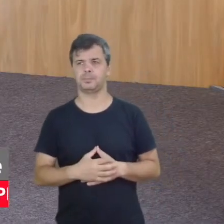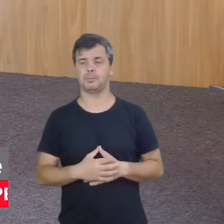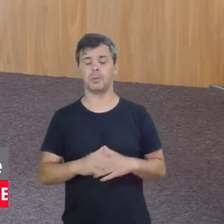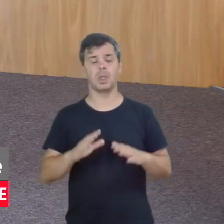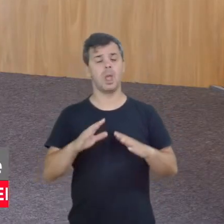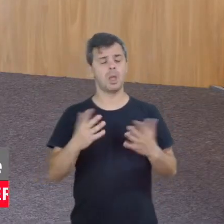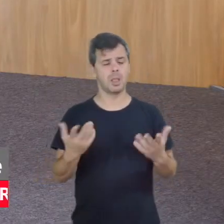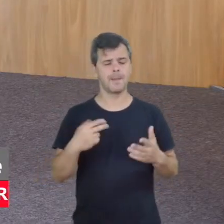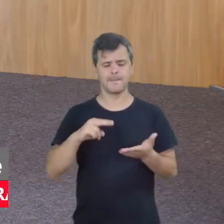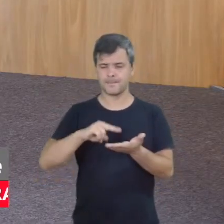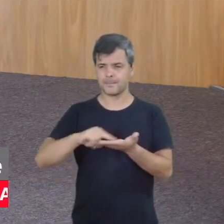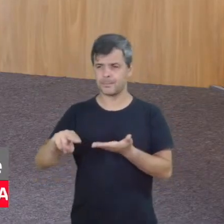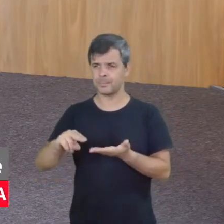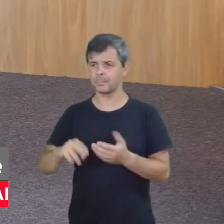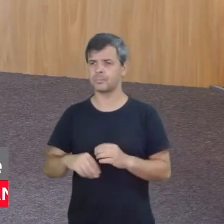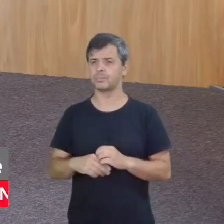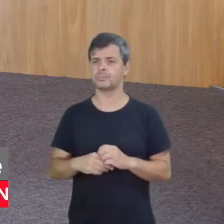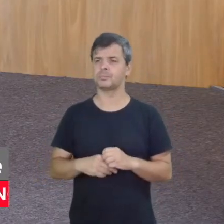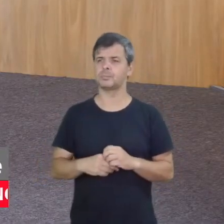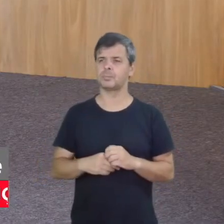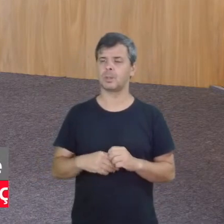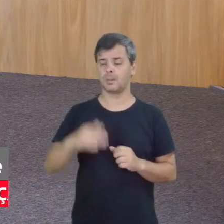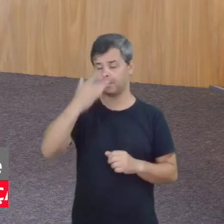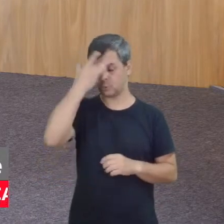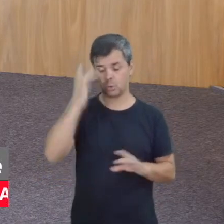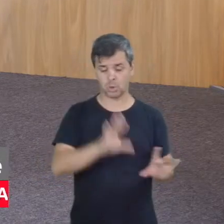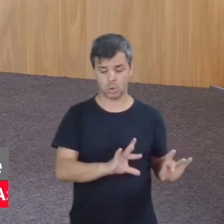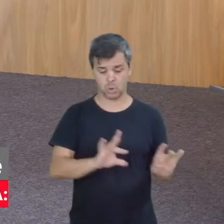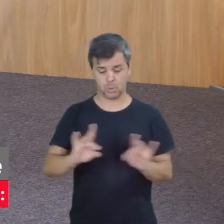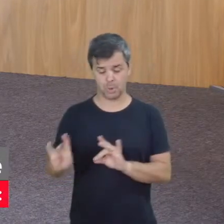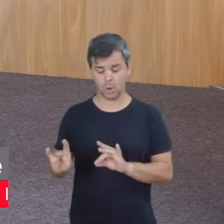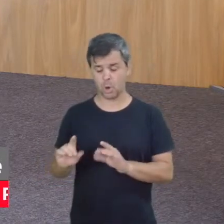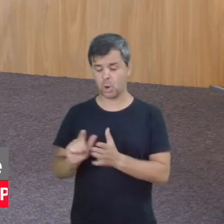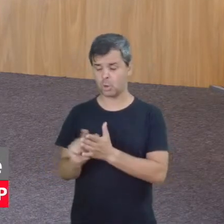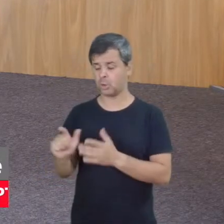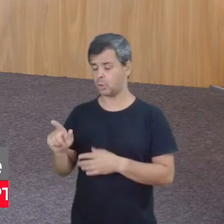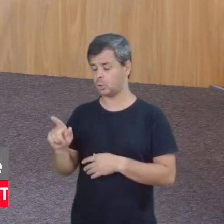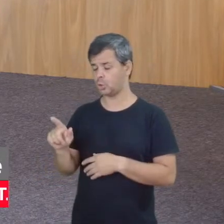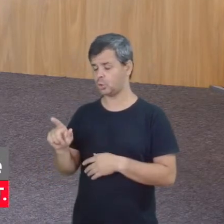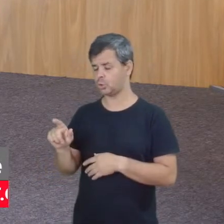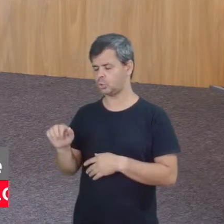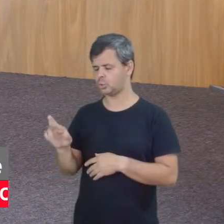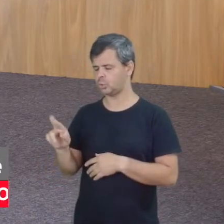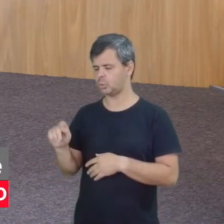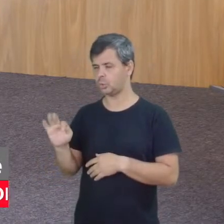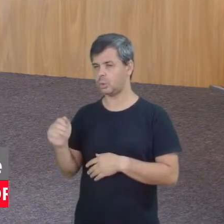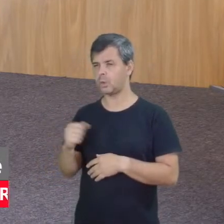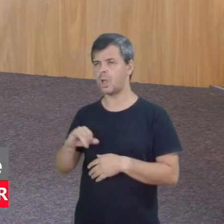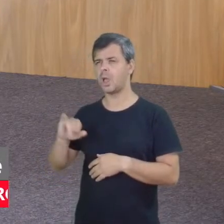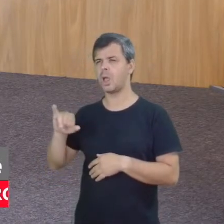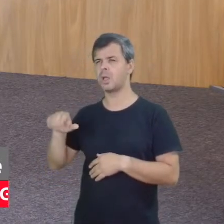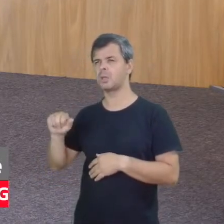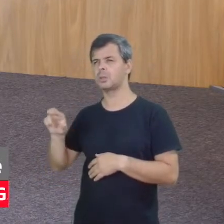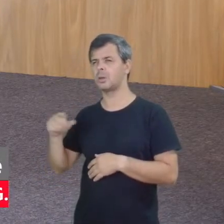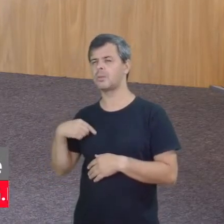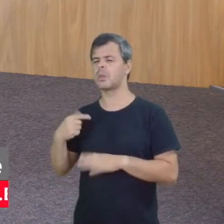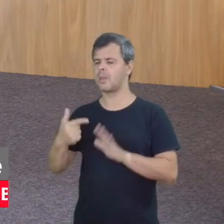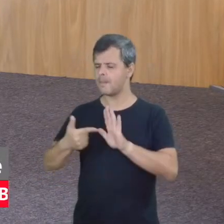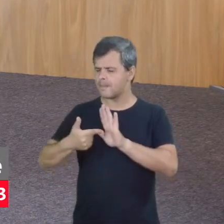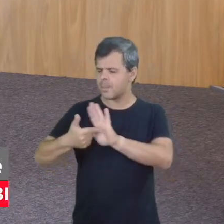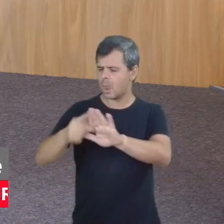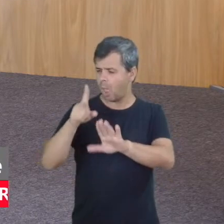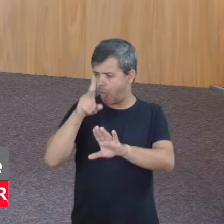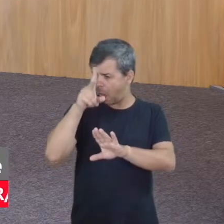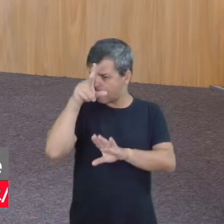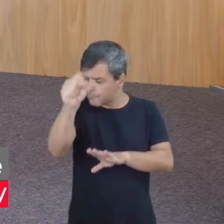Exatamente. Tem mensagens aqui do pessoal que está acompanhando o jornal, a Josi Gomes aqui falando, né, do MST mostrando a sua